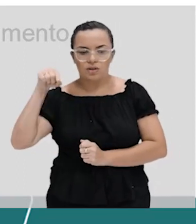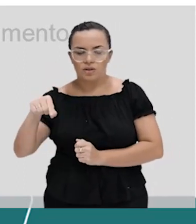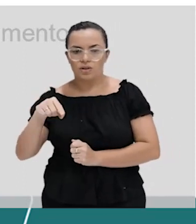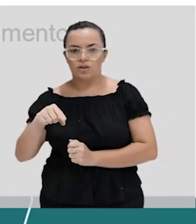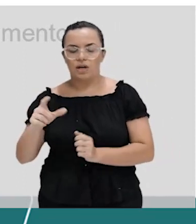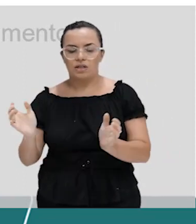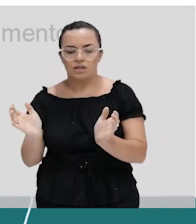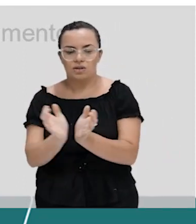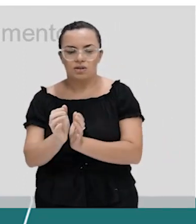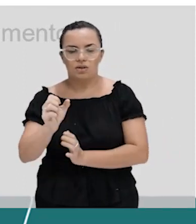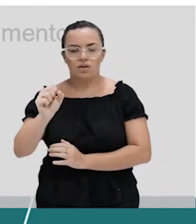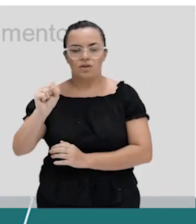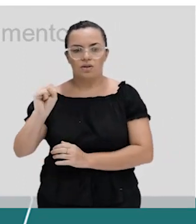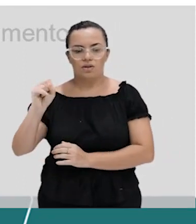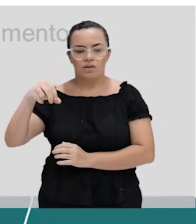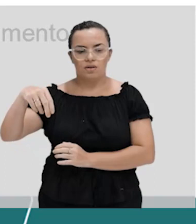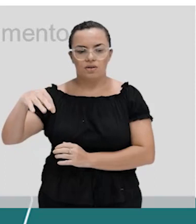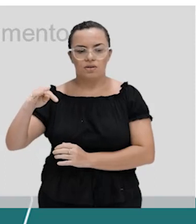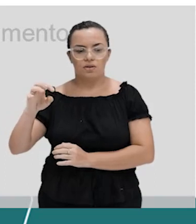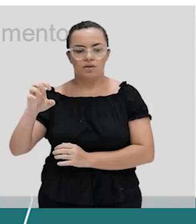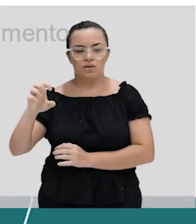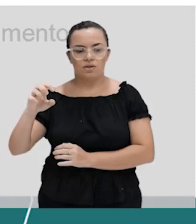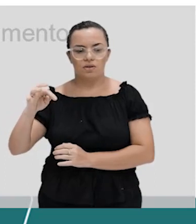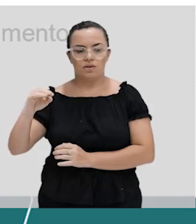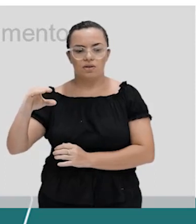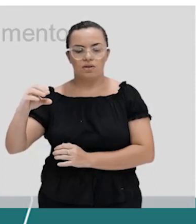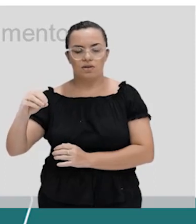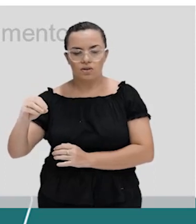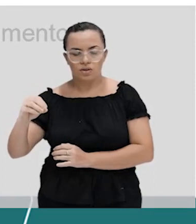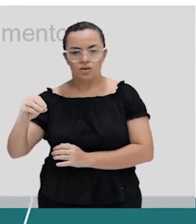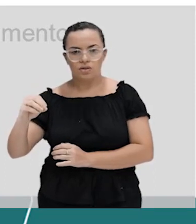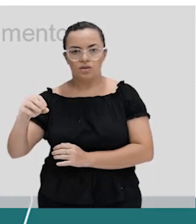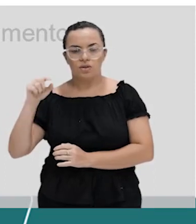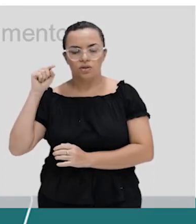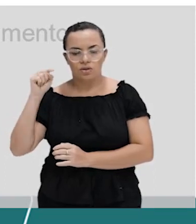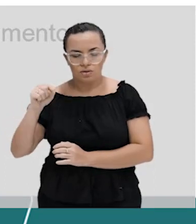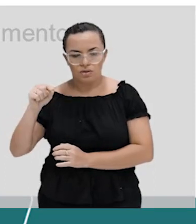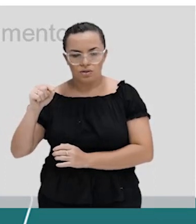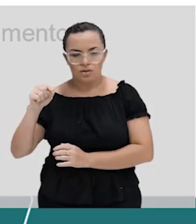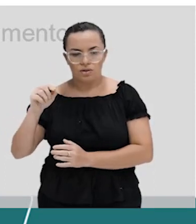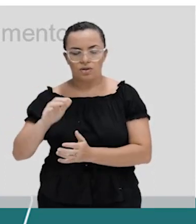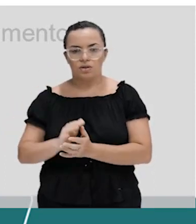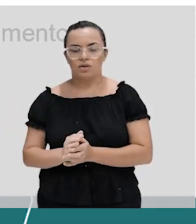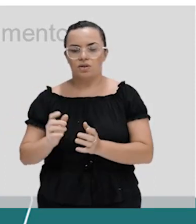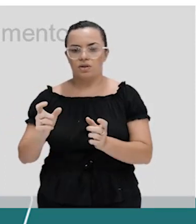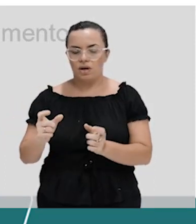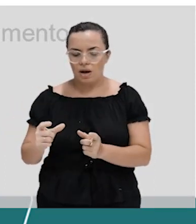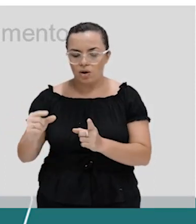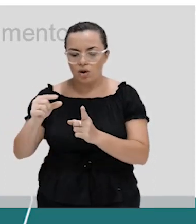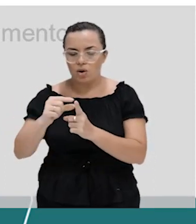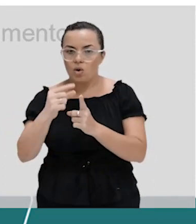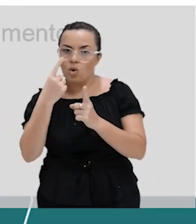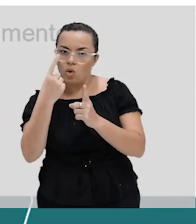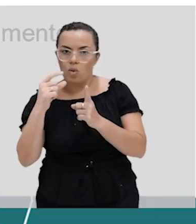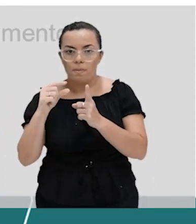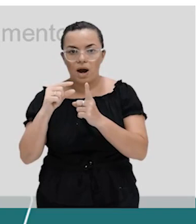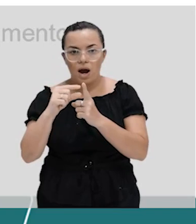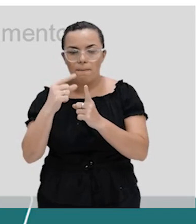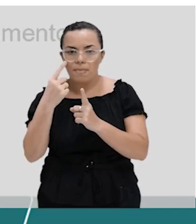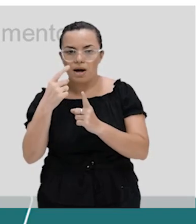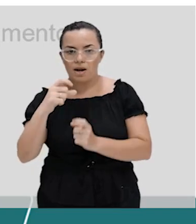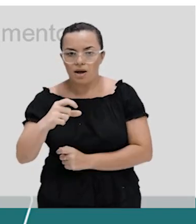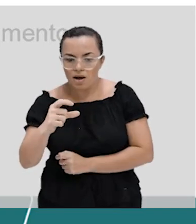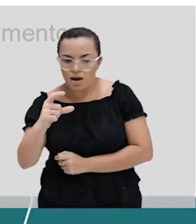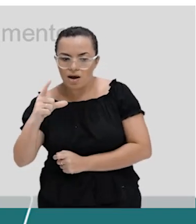ele estivesse sintetizando. Ele vai fazer aí, com auxílio de sufixos, essa indicação, né? Acrescida ao substantivo, um sufixo indicador